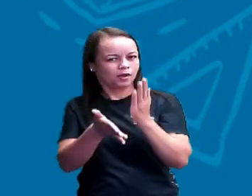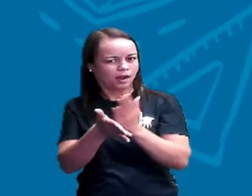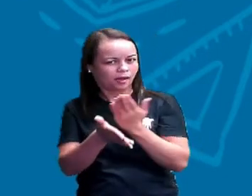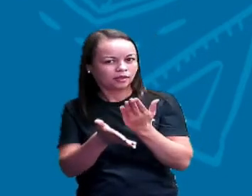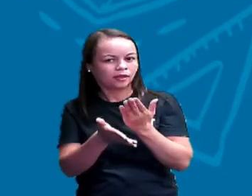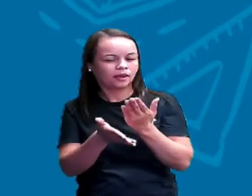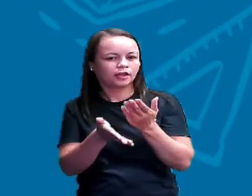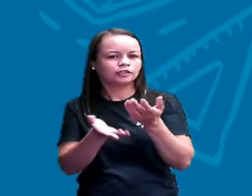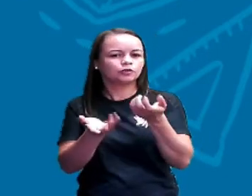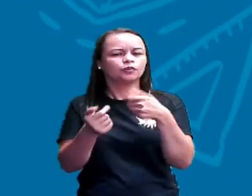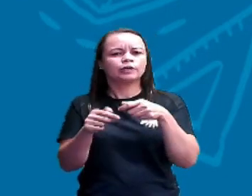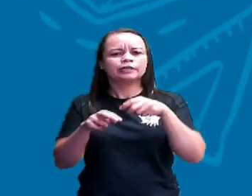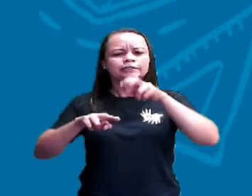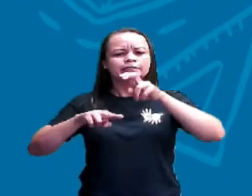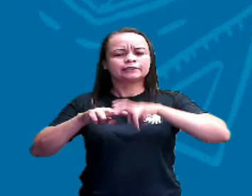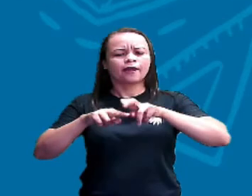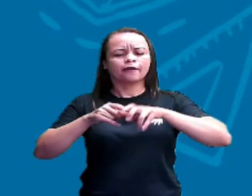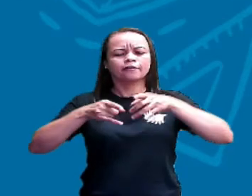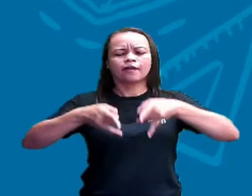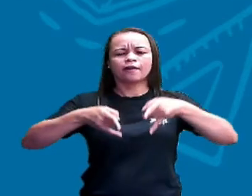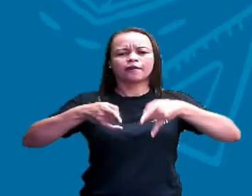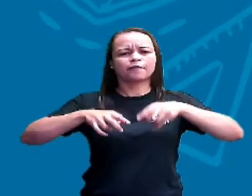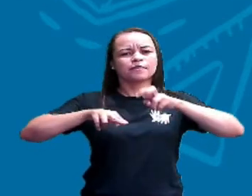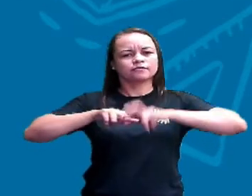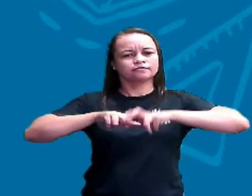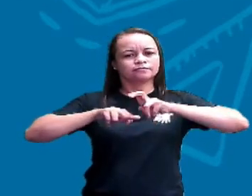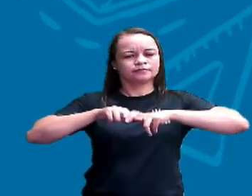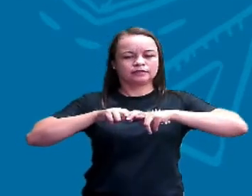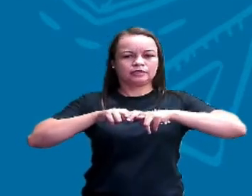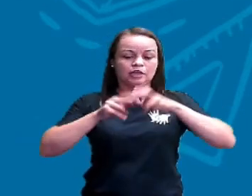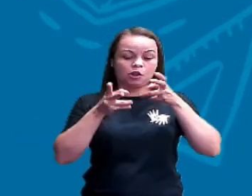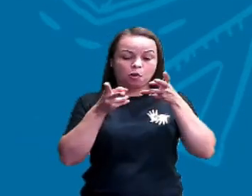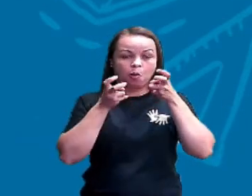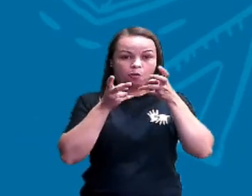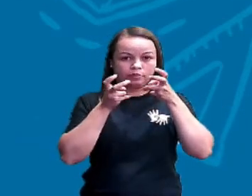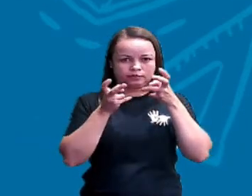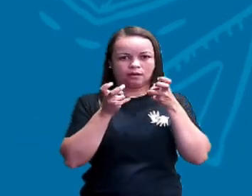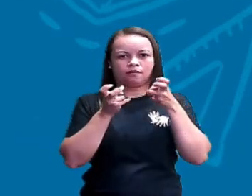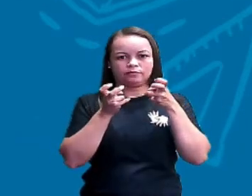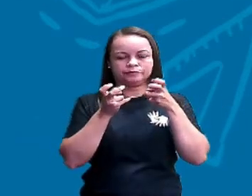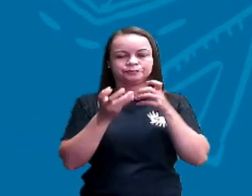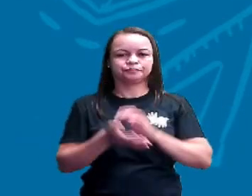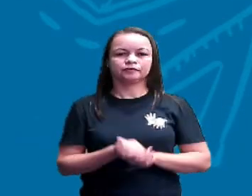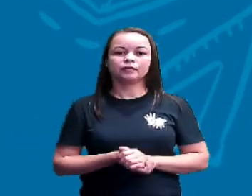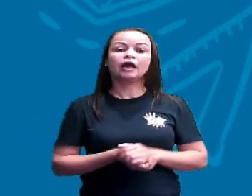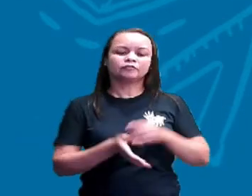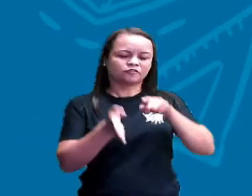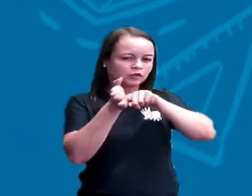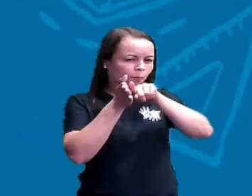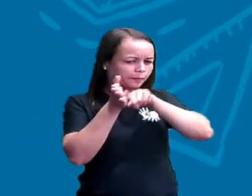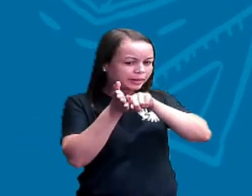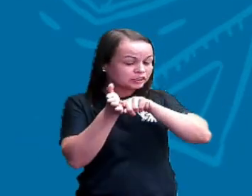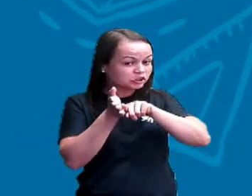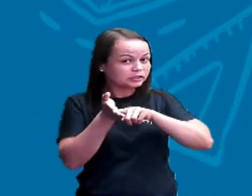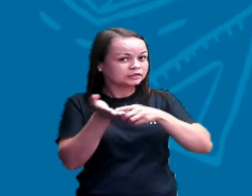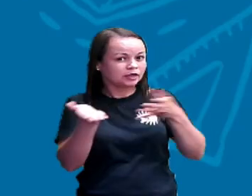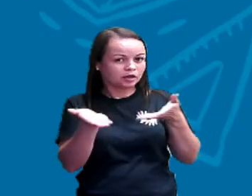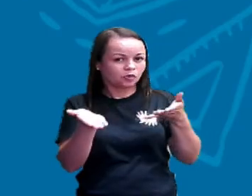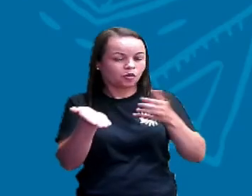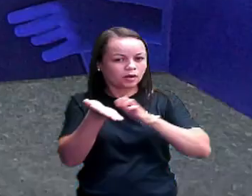e sentem na caminha de vocês. E observem, a gente vai fazer uma pesquisa, um exercício de